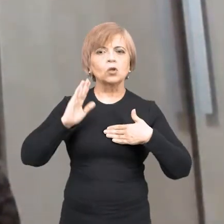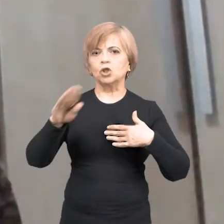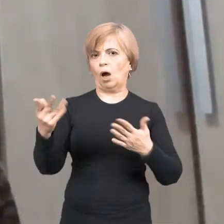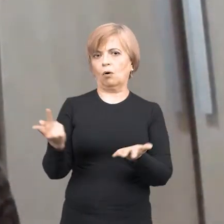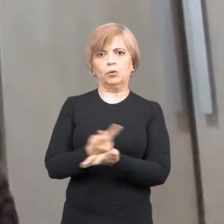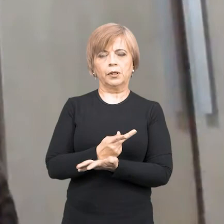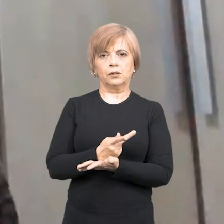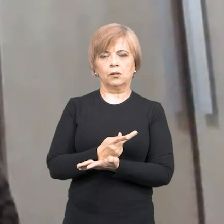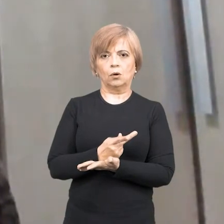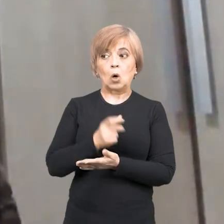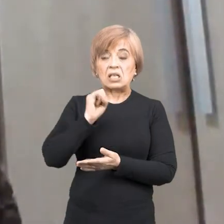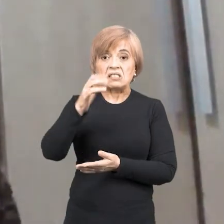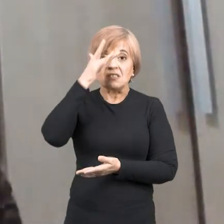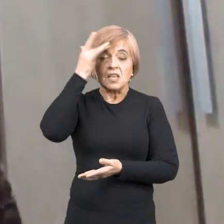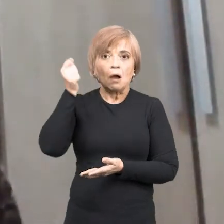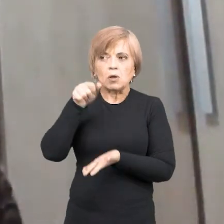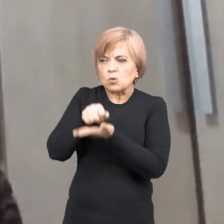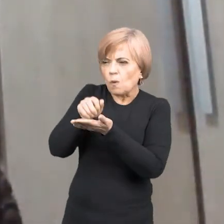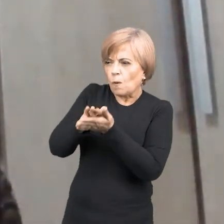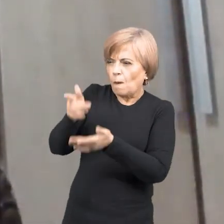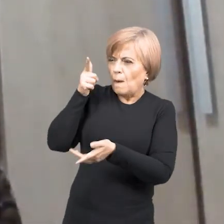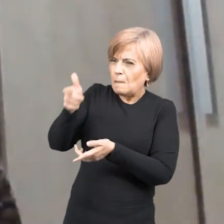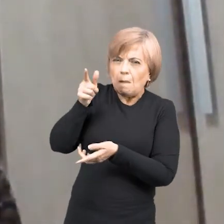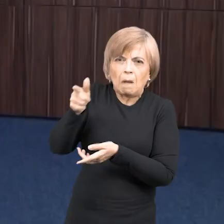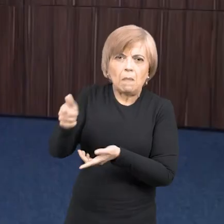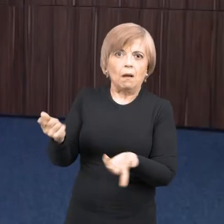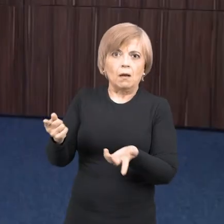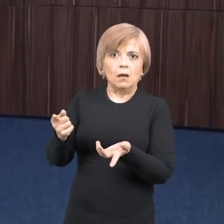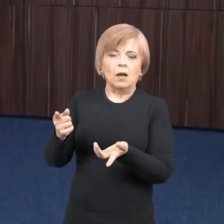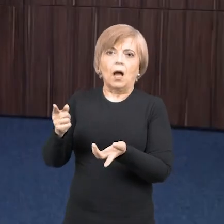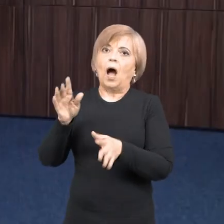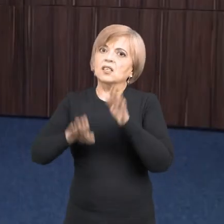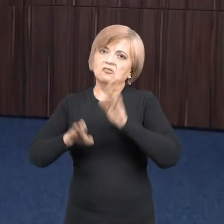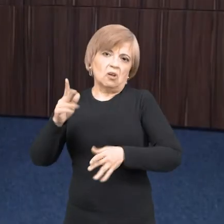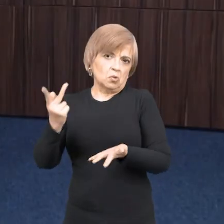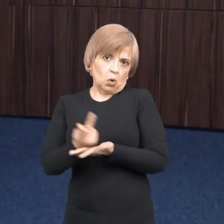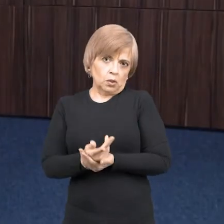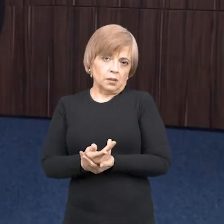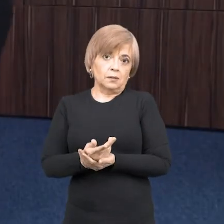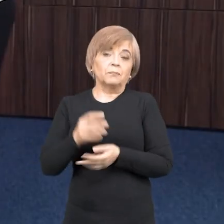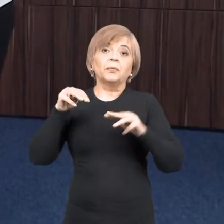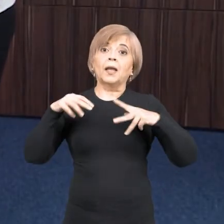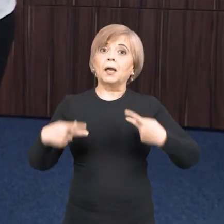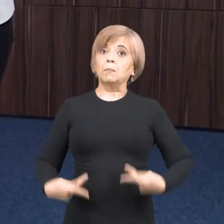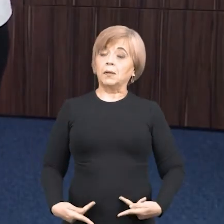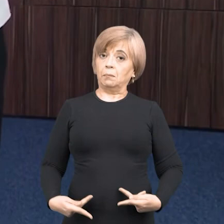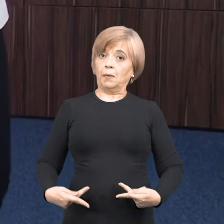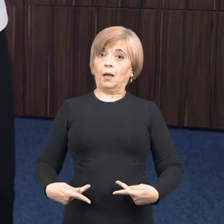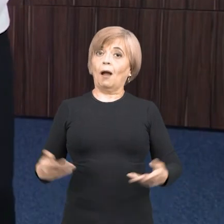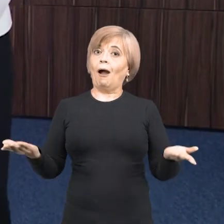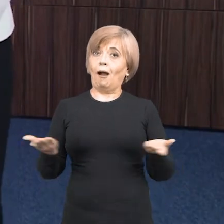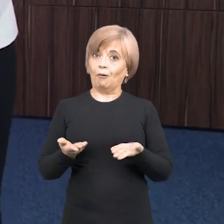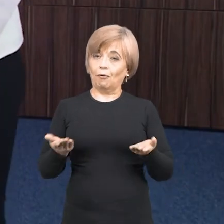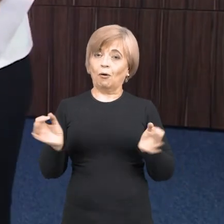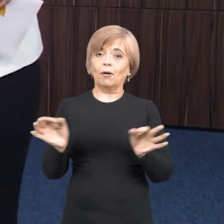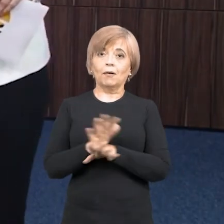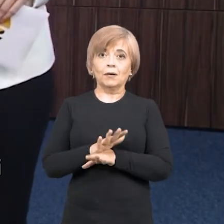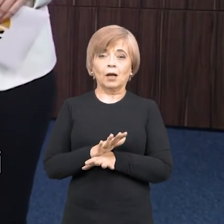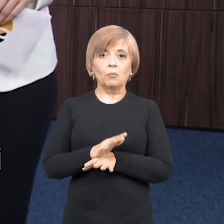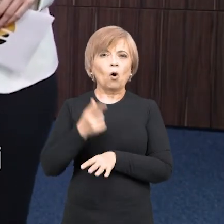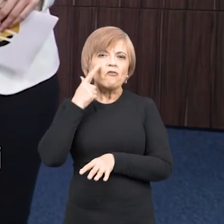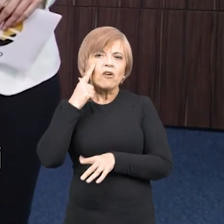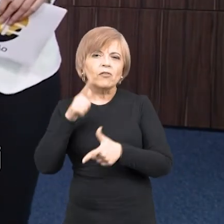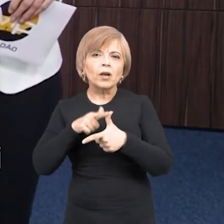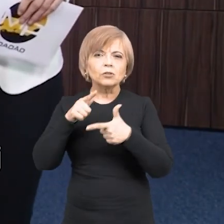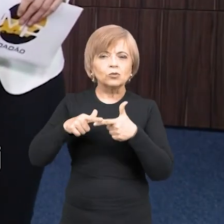ameaça, nós nunca sabemos se aquela violência vai ser fatal. E o MP Cidadão de hoje fica por aqui. Se você quiser rever essa